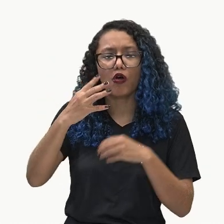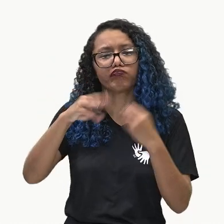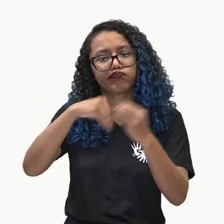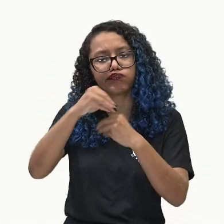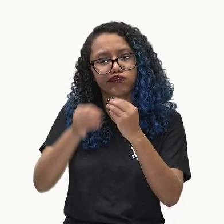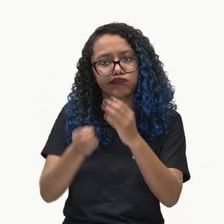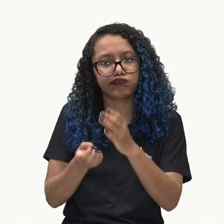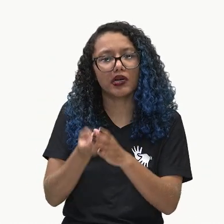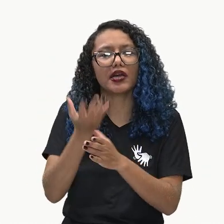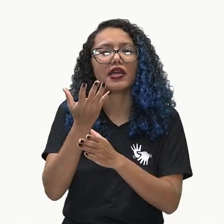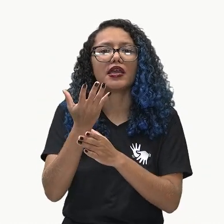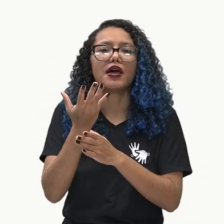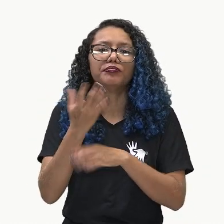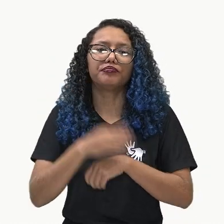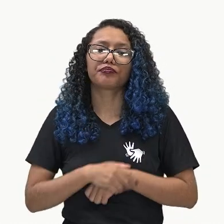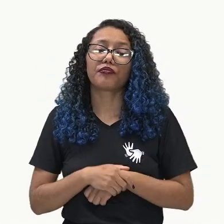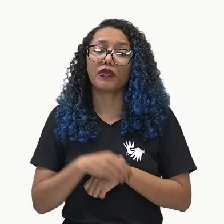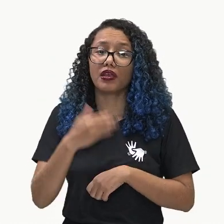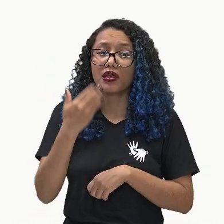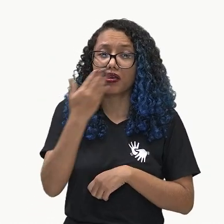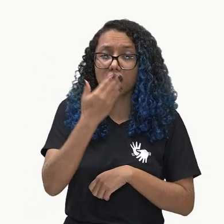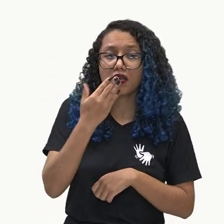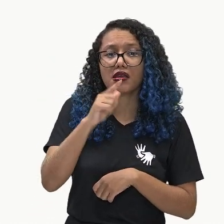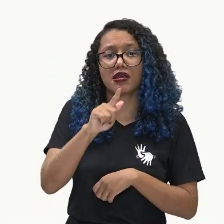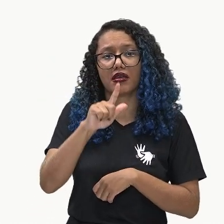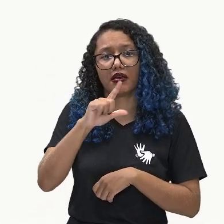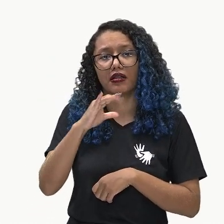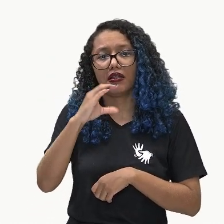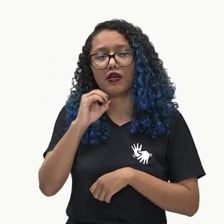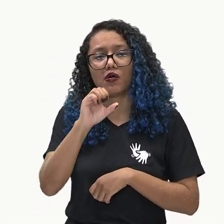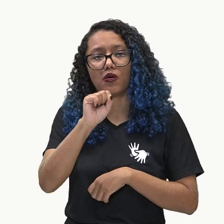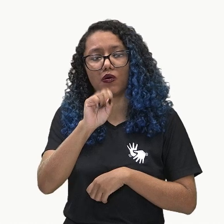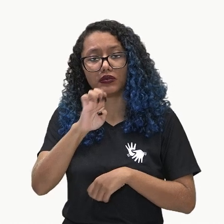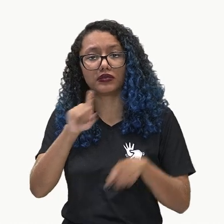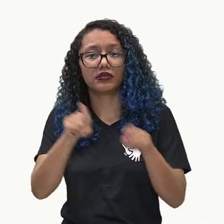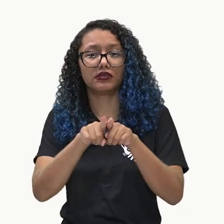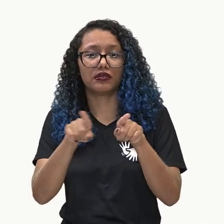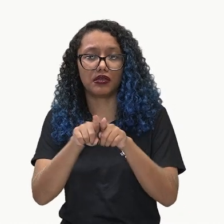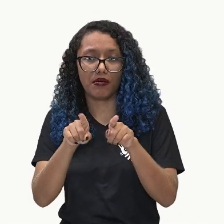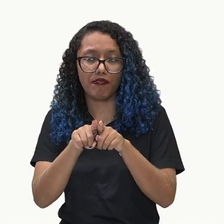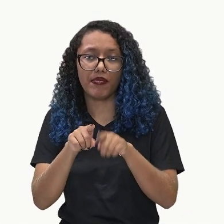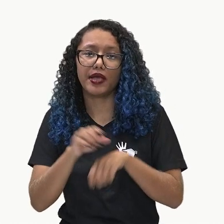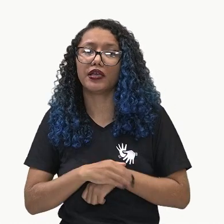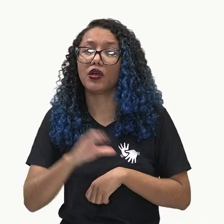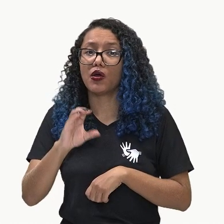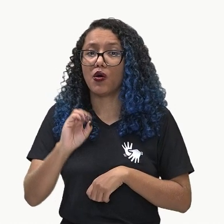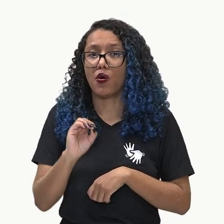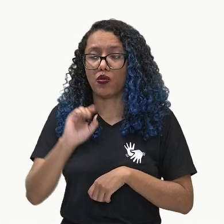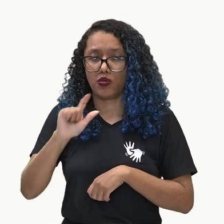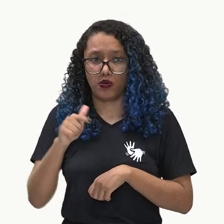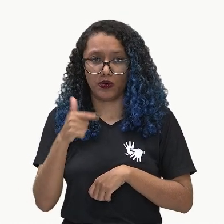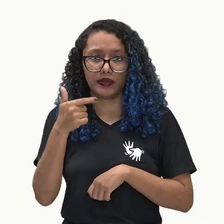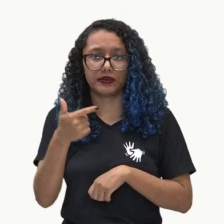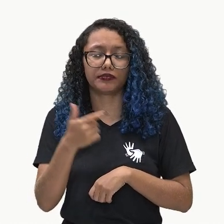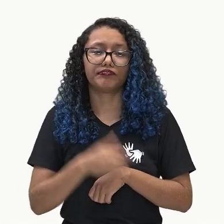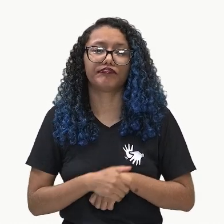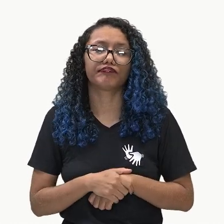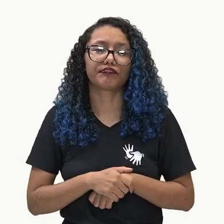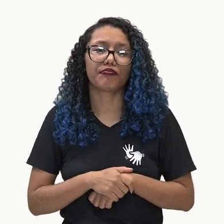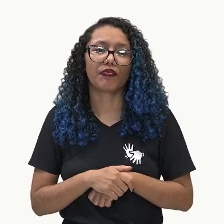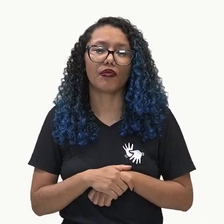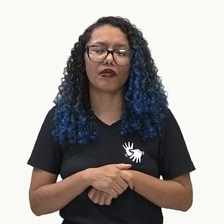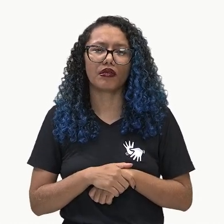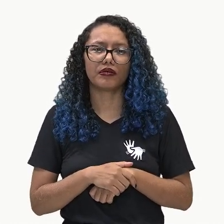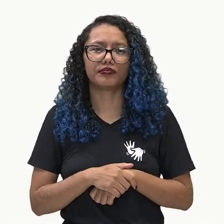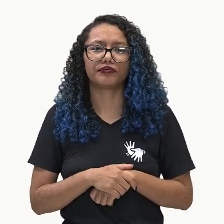e o gás oxigênio. Isso ocorre na nossa fotossíntese. A glicose também pode